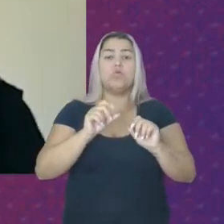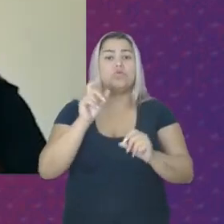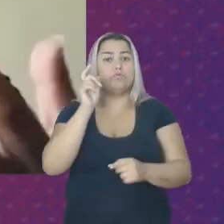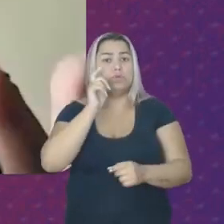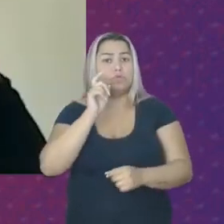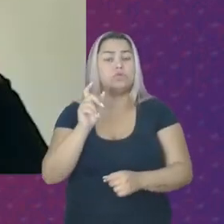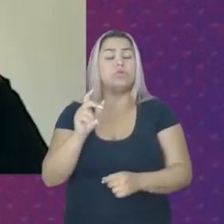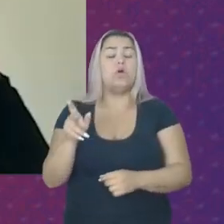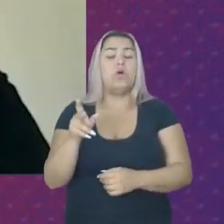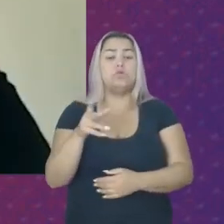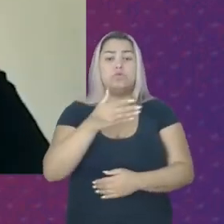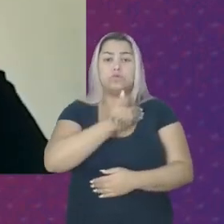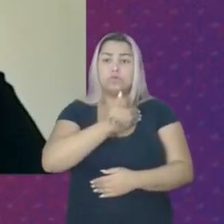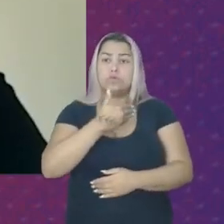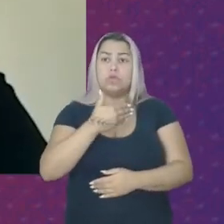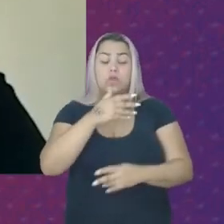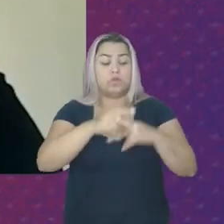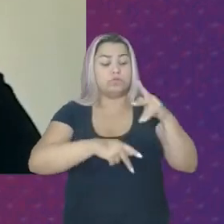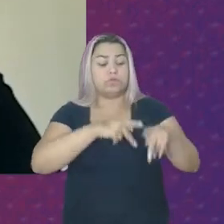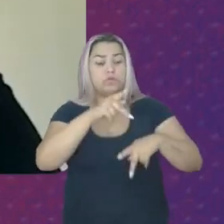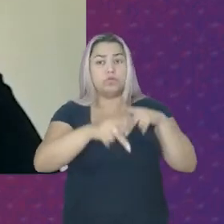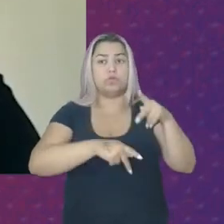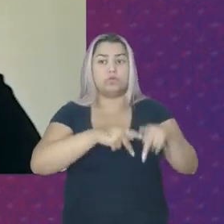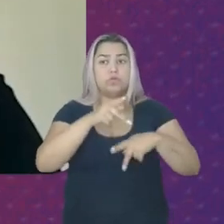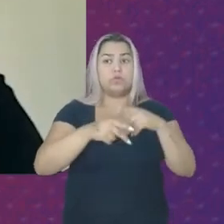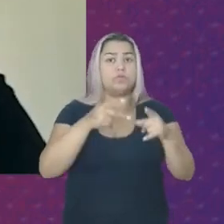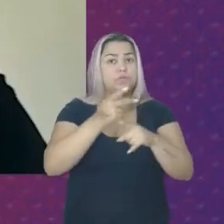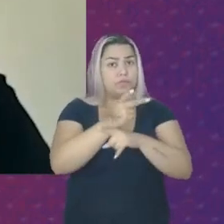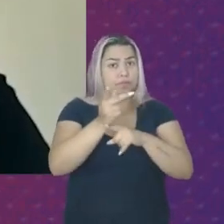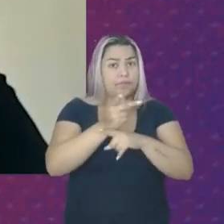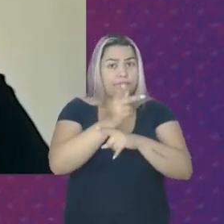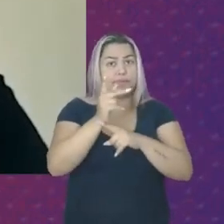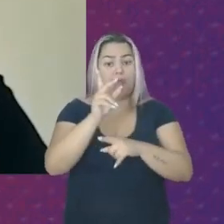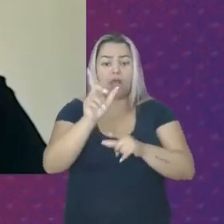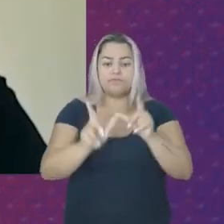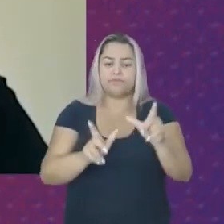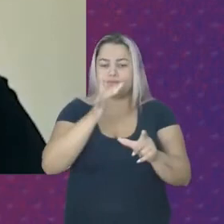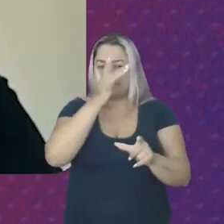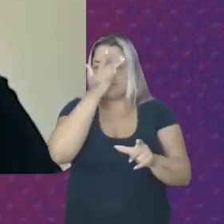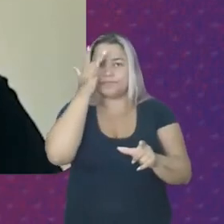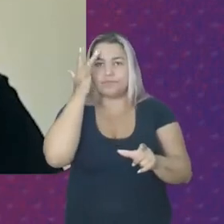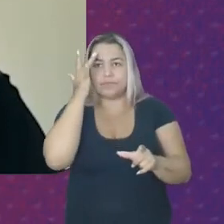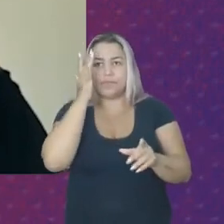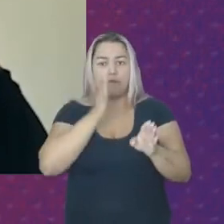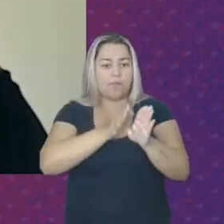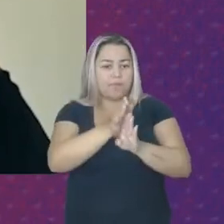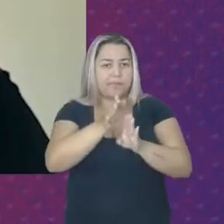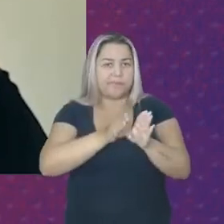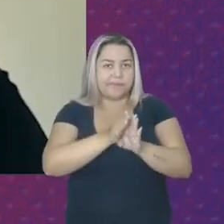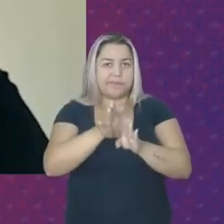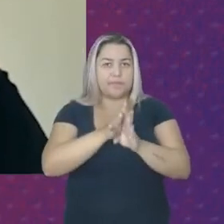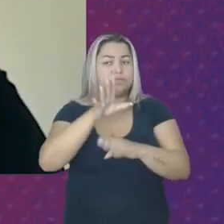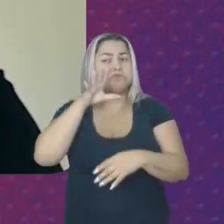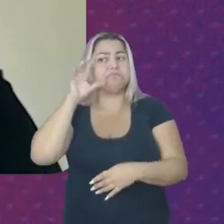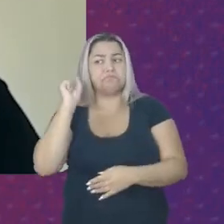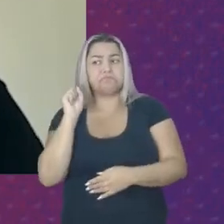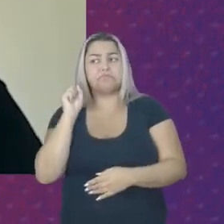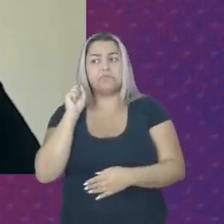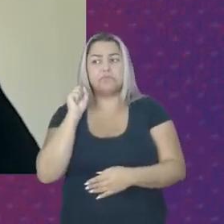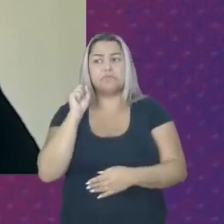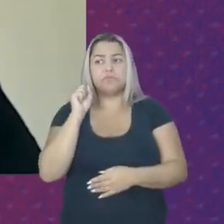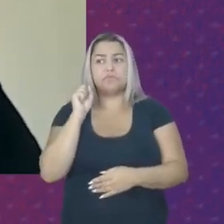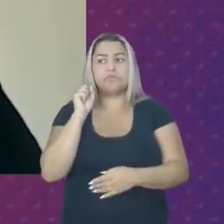nosso público, do que é de interesse das pessoas que nos procuram, que nos orientam, das pessoas que nos escutam. Esse